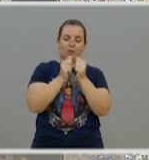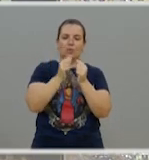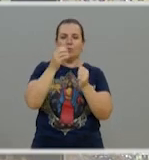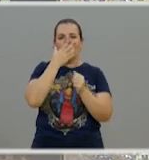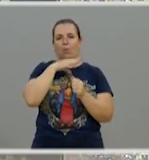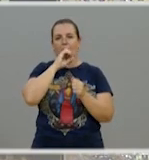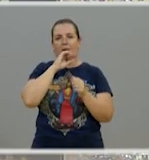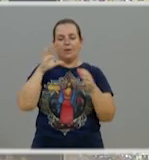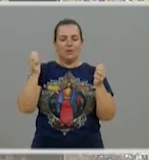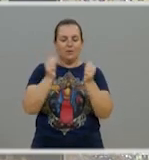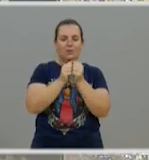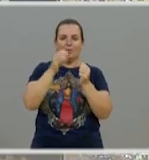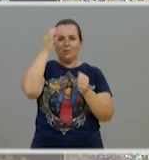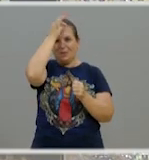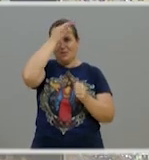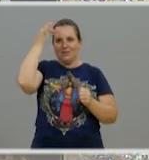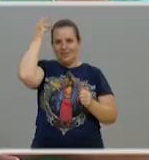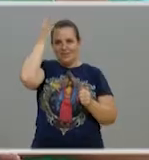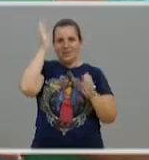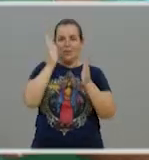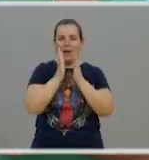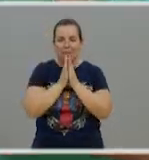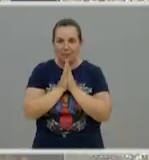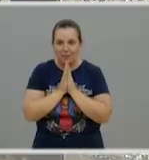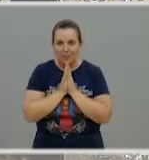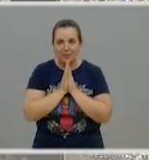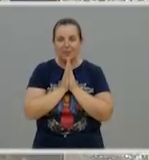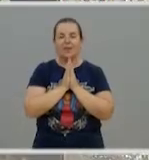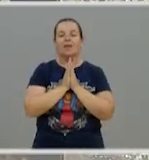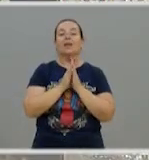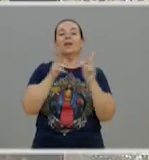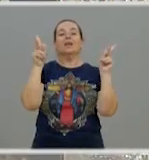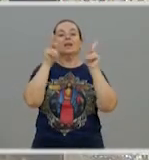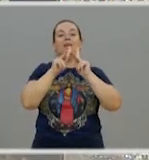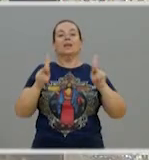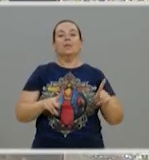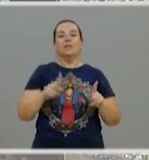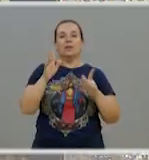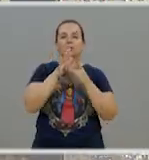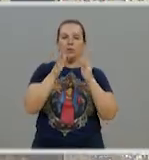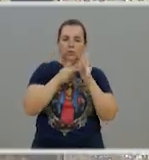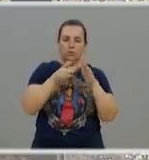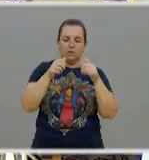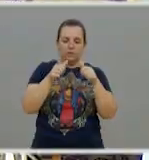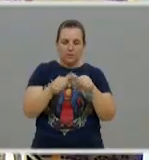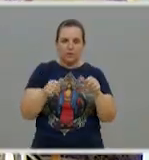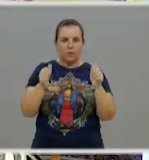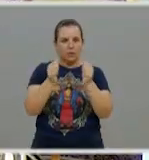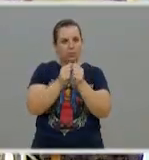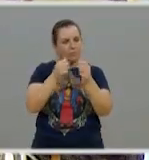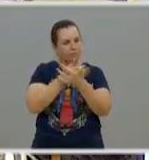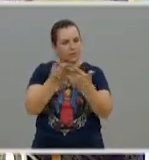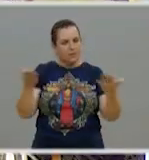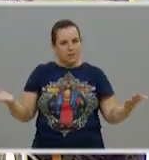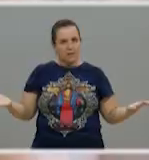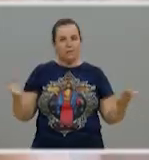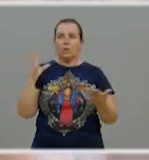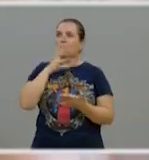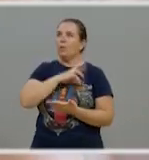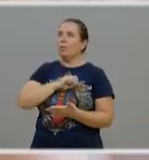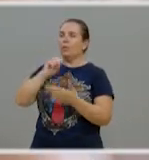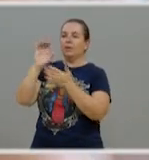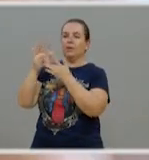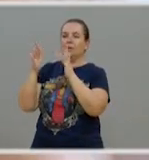que sois Deus com o Pai e o Espírito Santo. Amém. Que a paz de Jesus esteja com todos vocês.